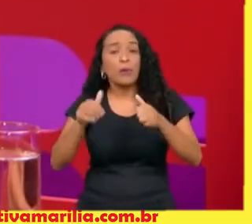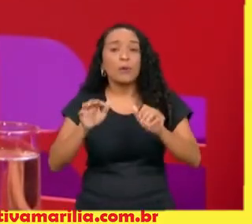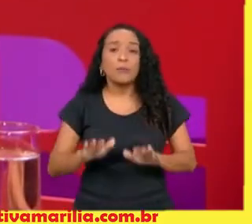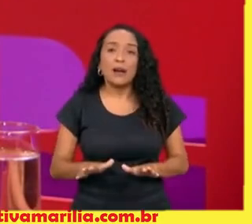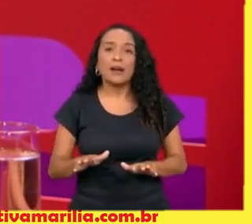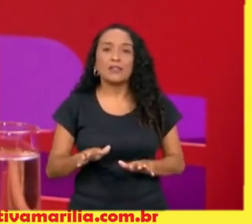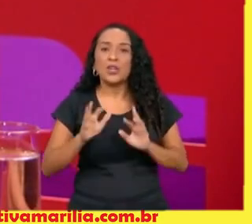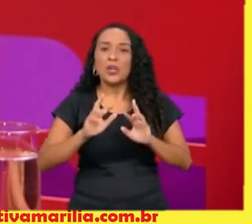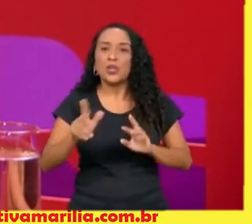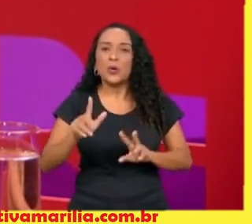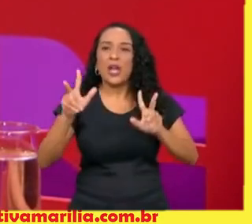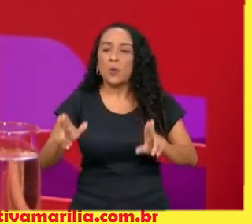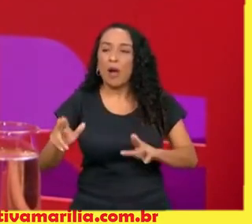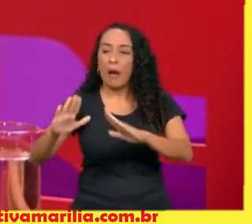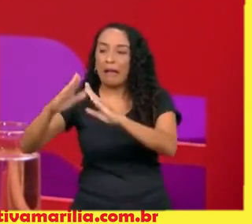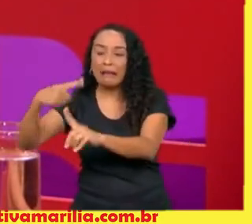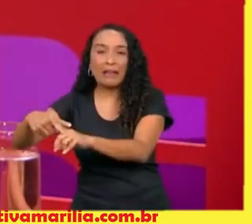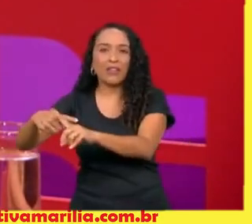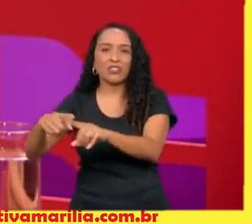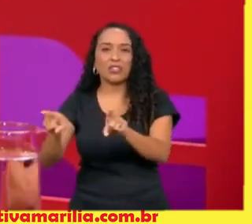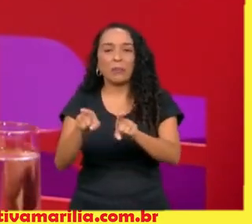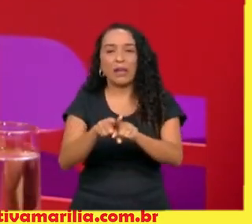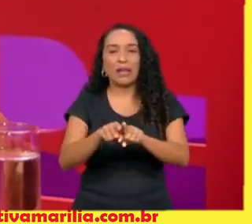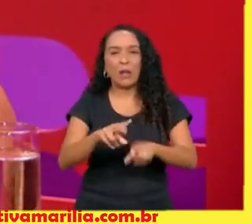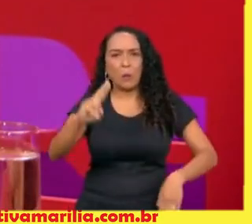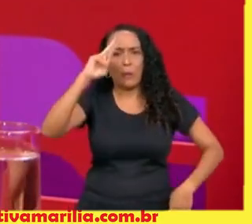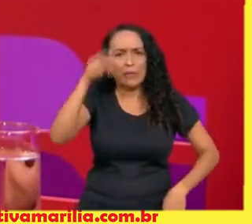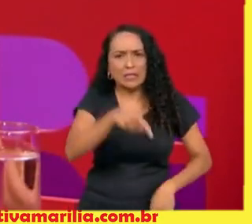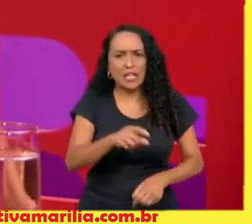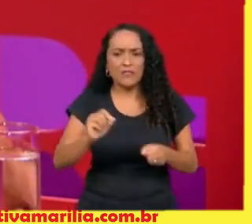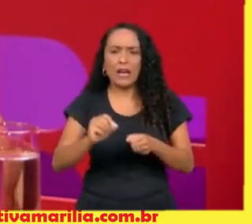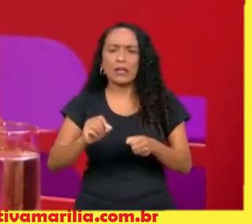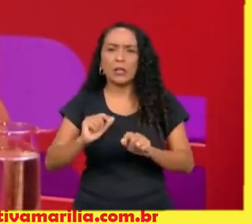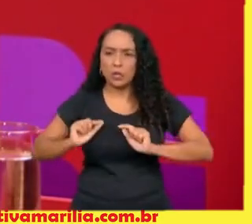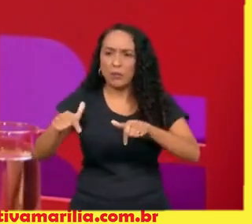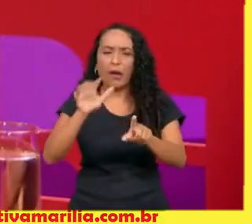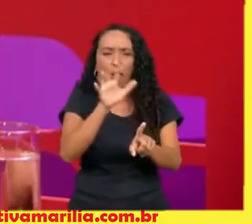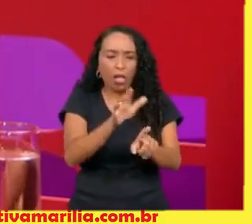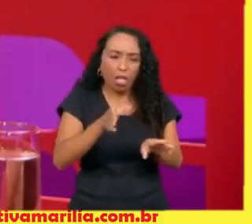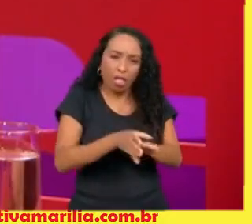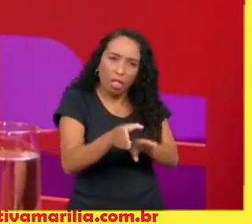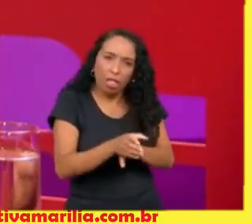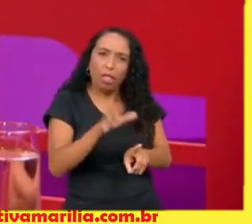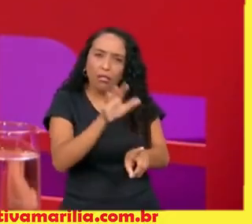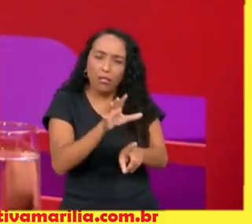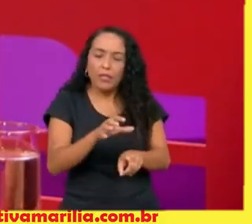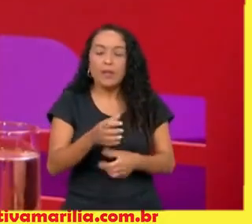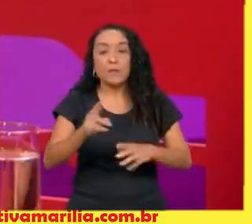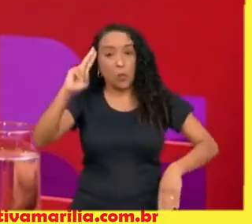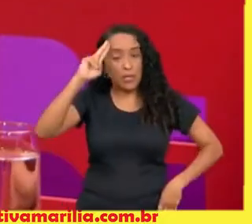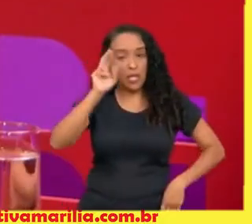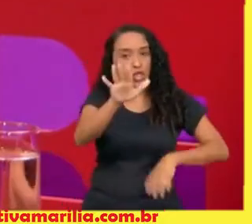Não é a mesma coisa que a igreja e o exército, que fazem um trabalho de convencimento, né? Ou o exército recruta, se você não